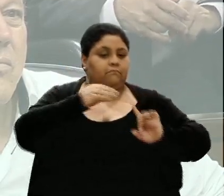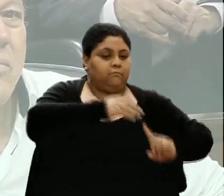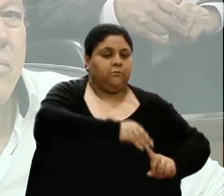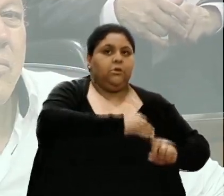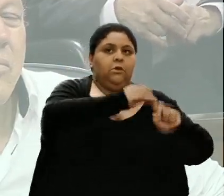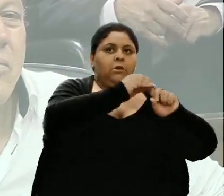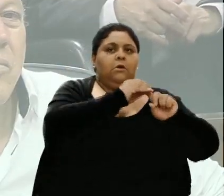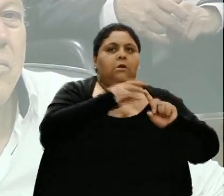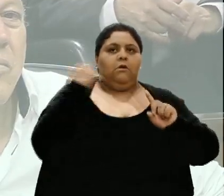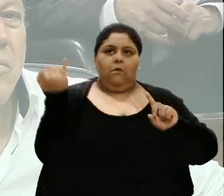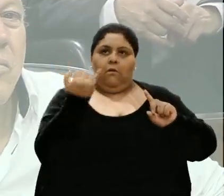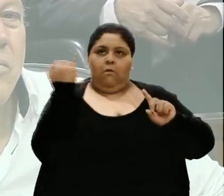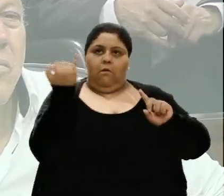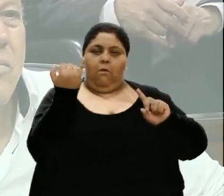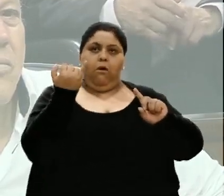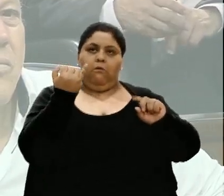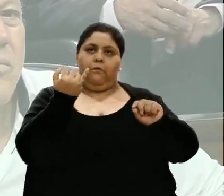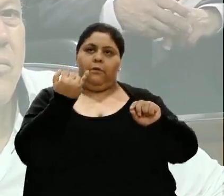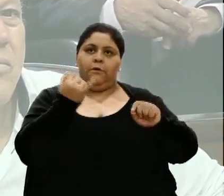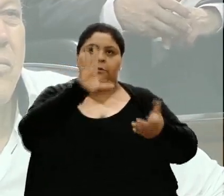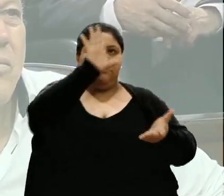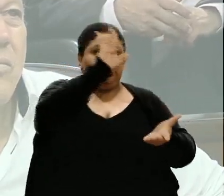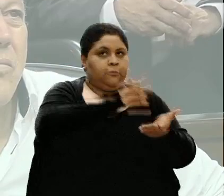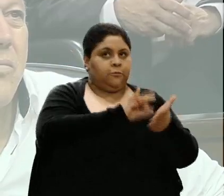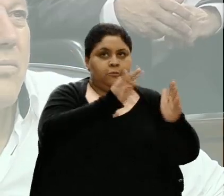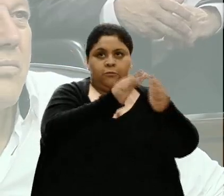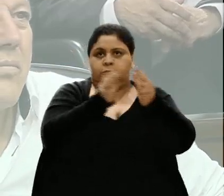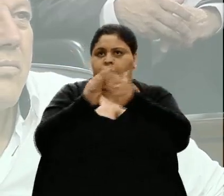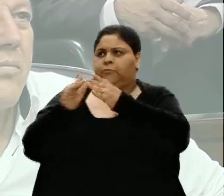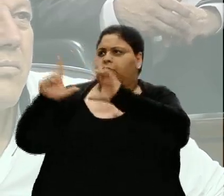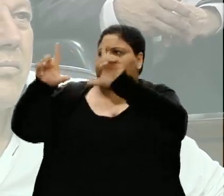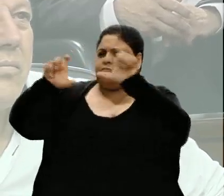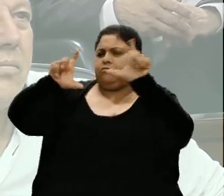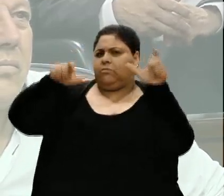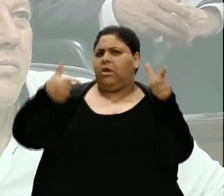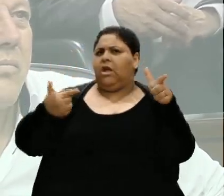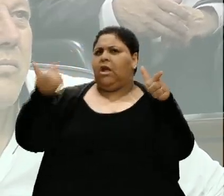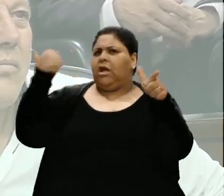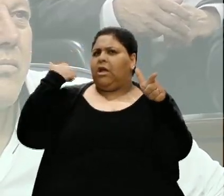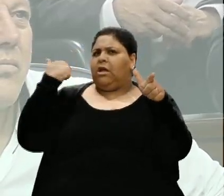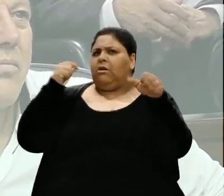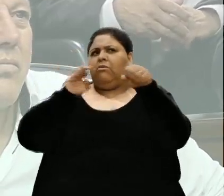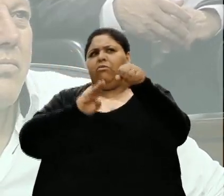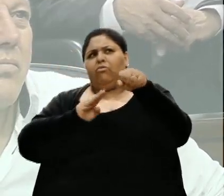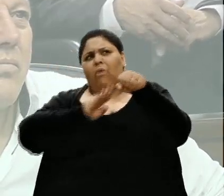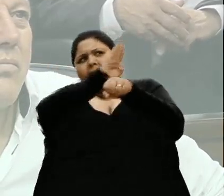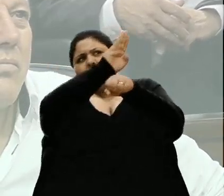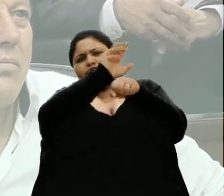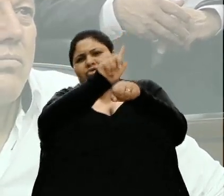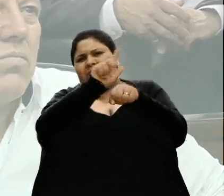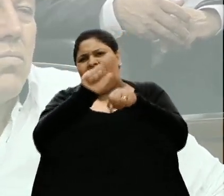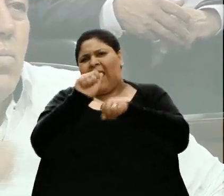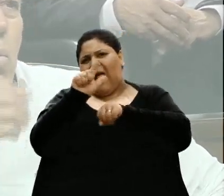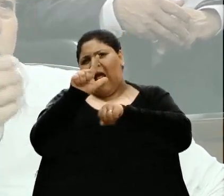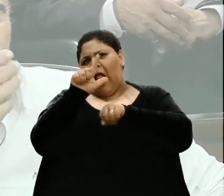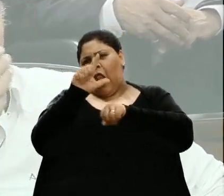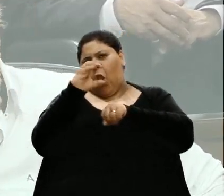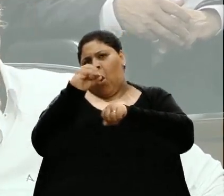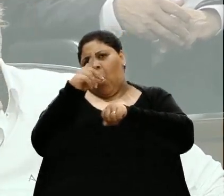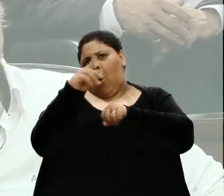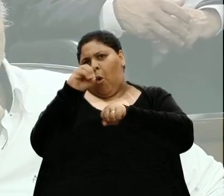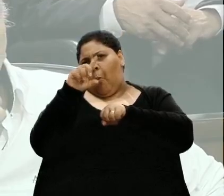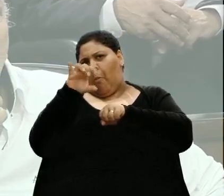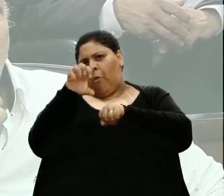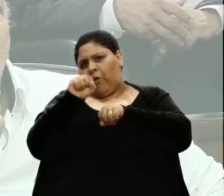Principalmente, é importante regularizar moradias, que a gente vê fotos lá, né? Vocês estavam, acho que no Alto de Galópolis. É legal ver a mão pro alto, as